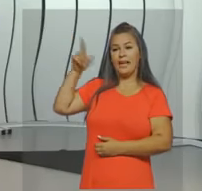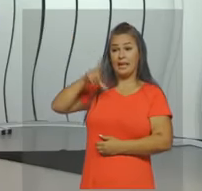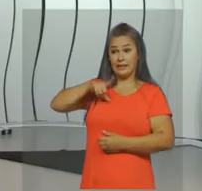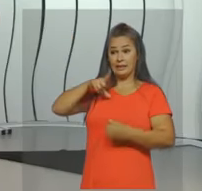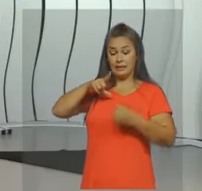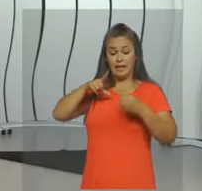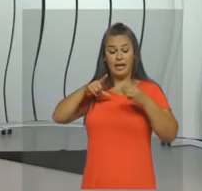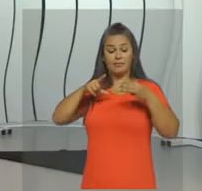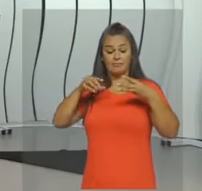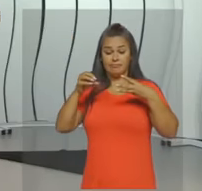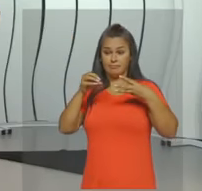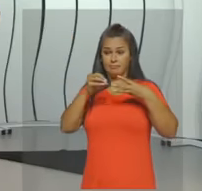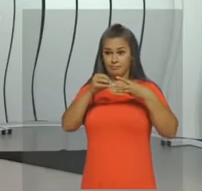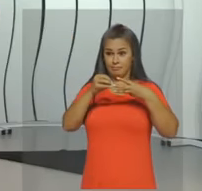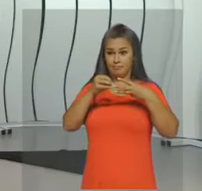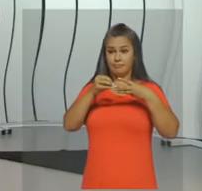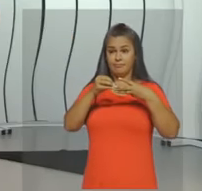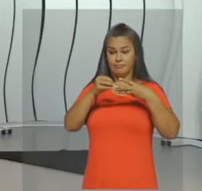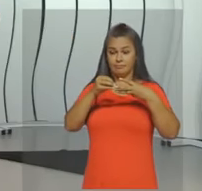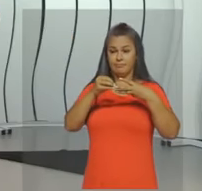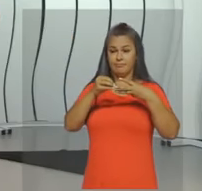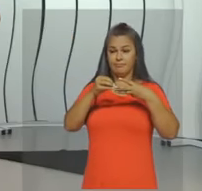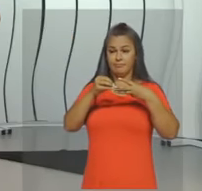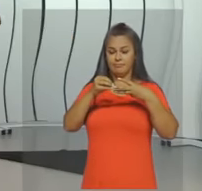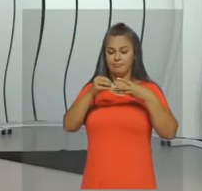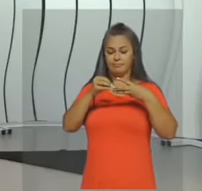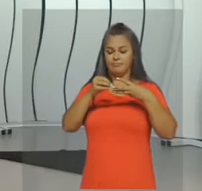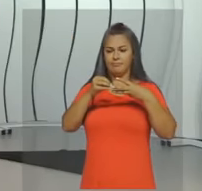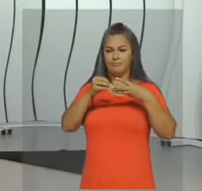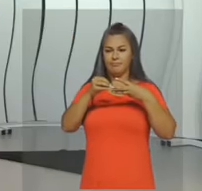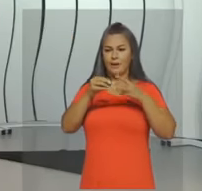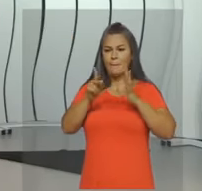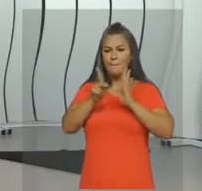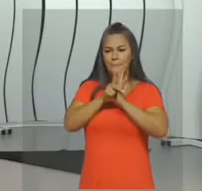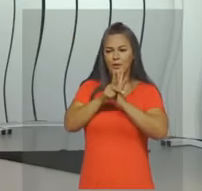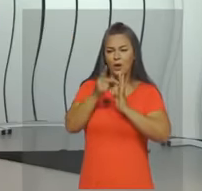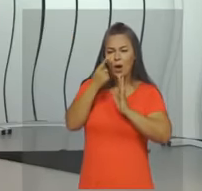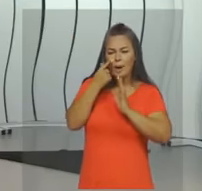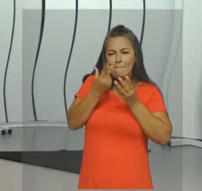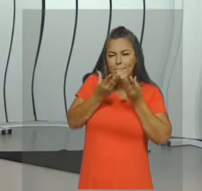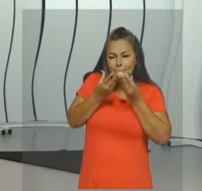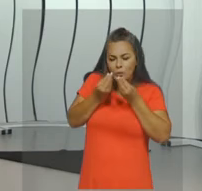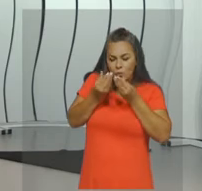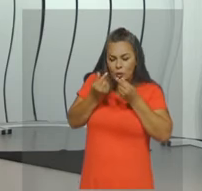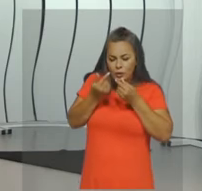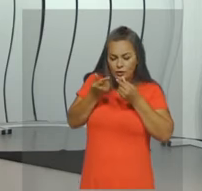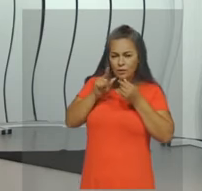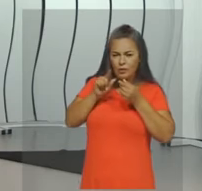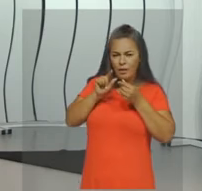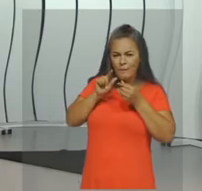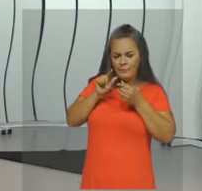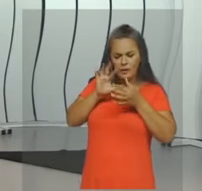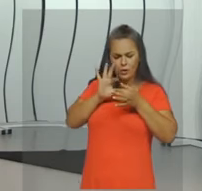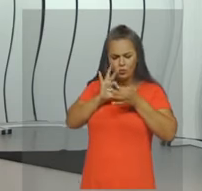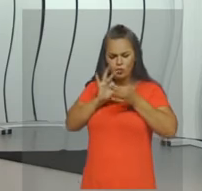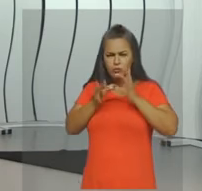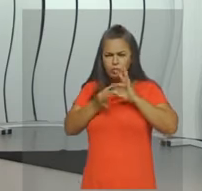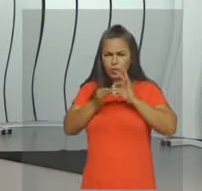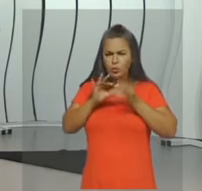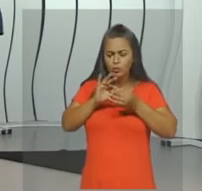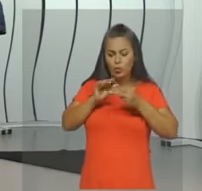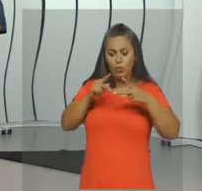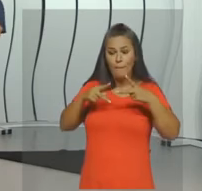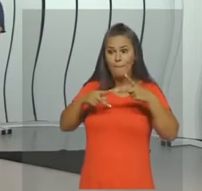é um miócito, que é a célula do músculo, mio vem de músculo, ela é cheia de miofibrilas, que é um conjunto de